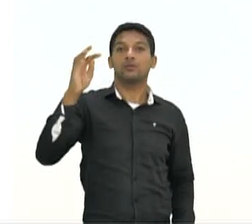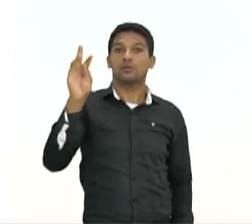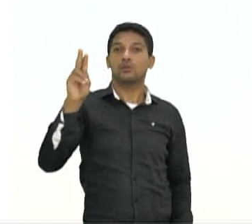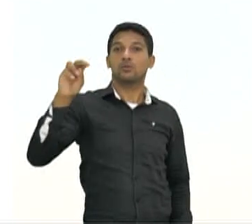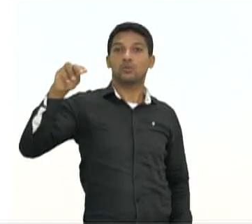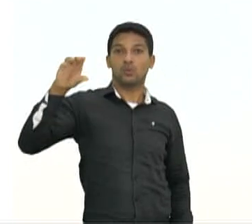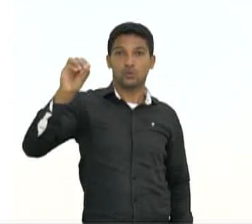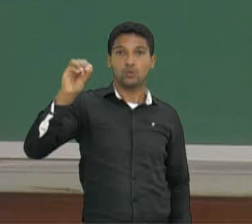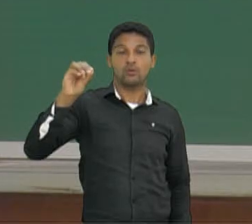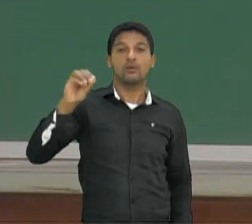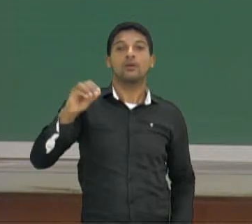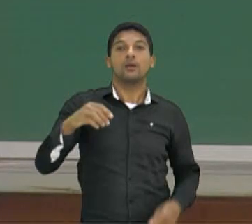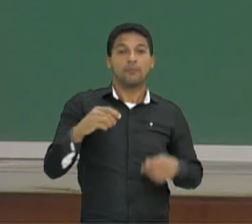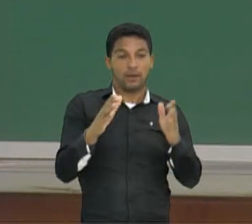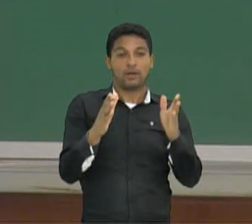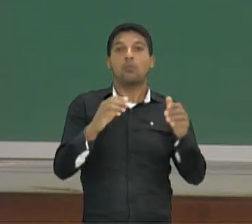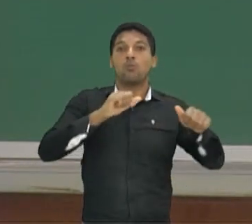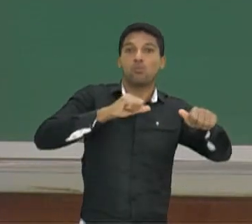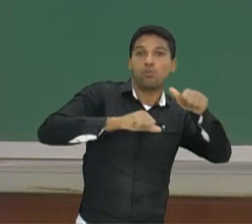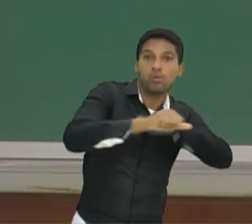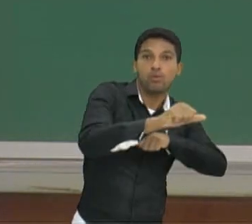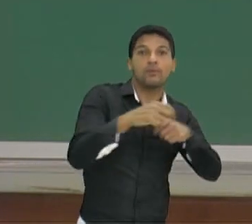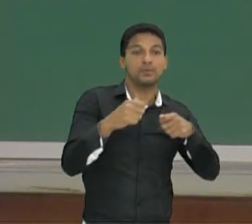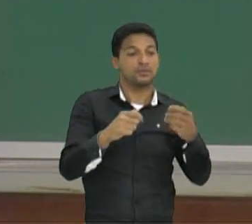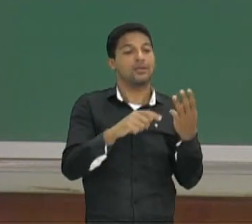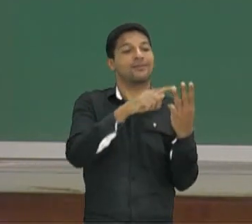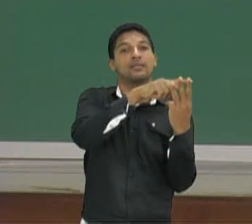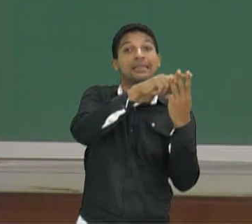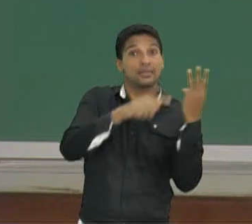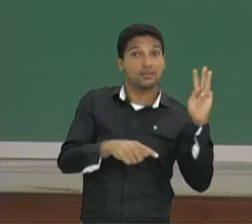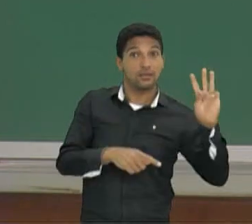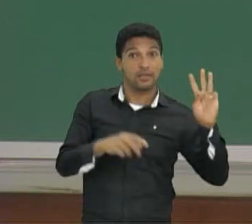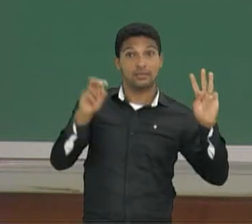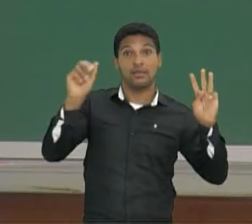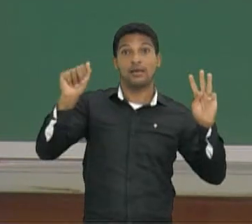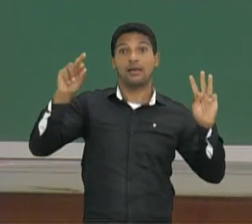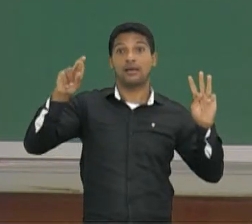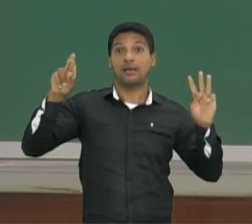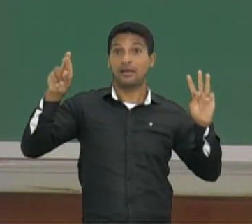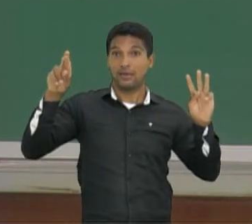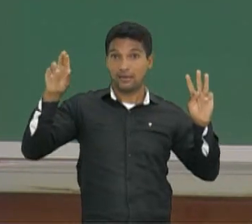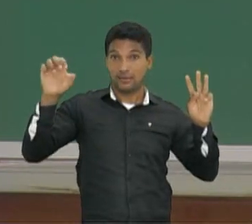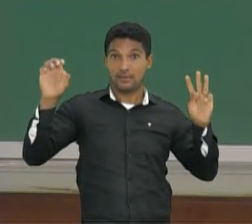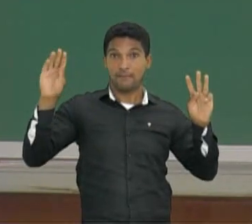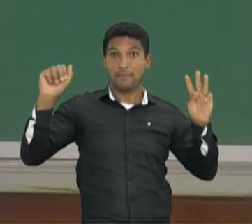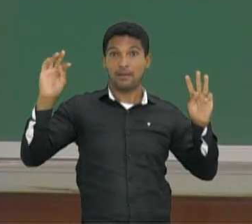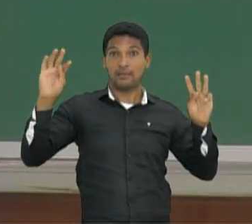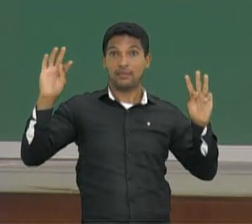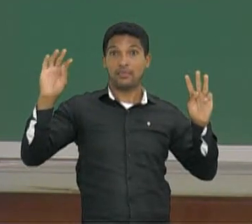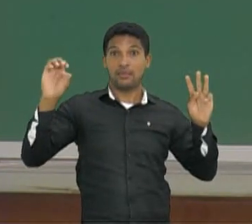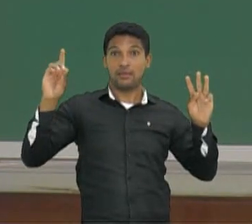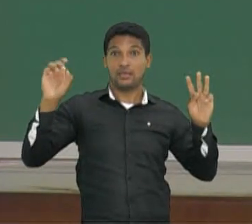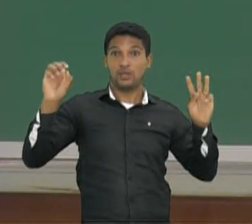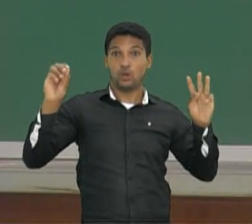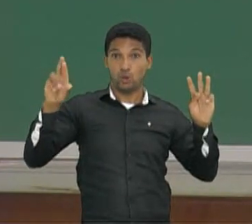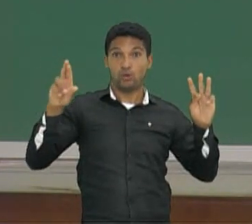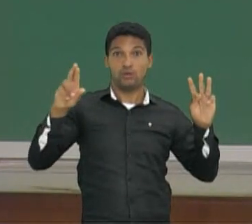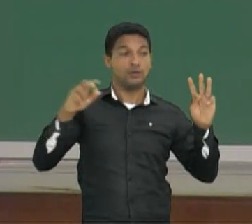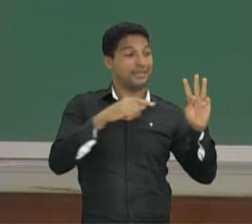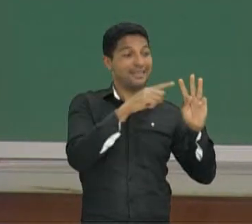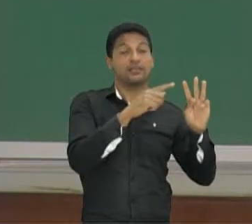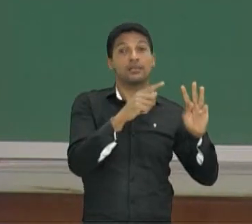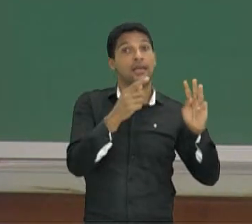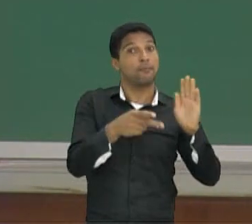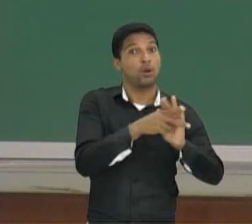3 rebatedores, né? Então, ficou tranquilo, né? Eliminei 3 rebatedores de uma equipe, se a minha equipe estava na defesa, eliminei 3 rebatedores, eu passo para o